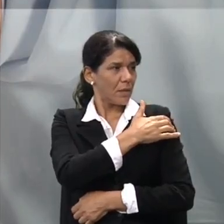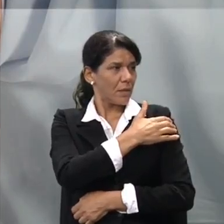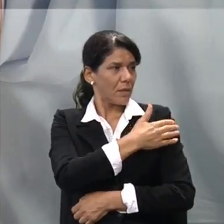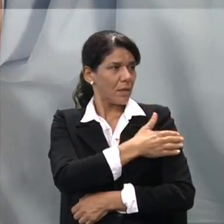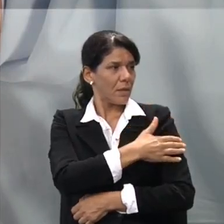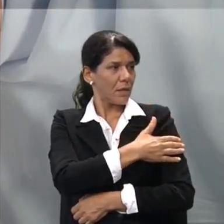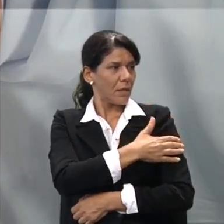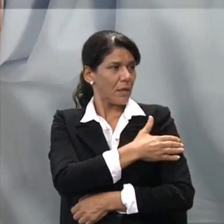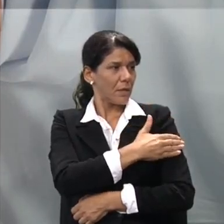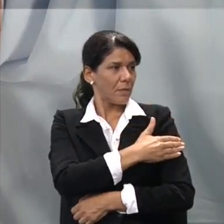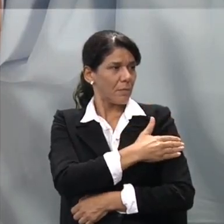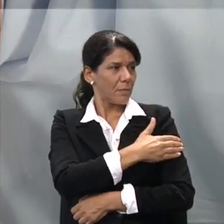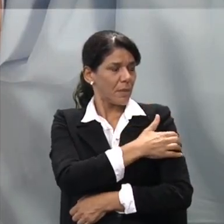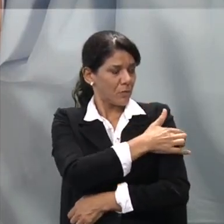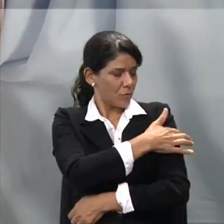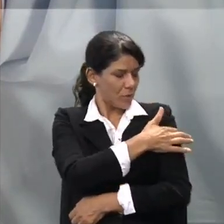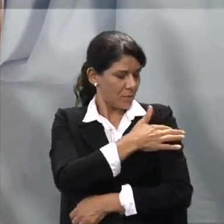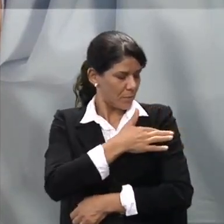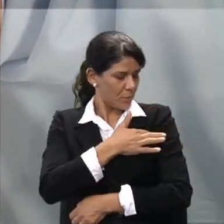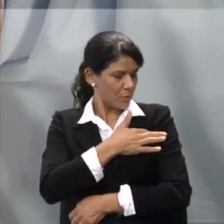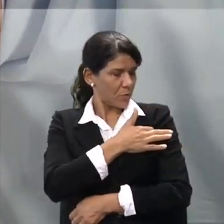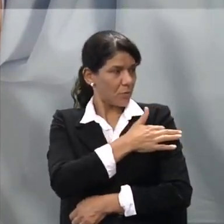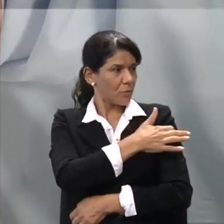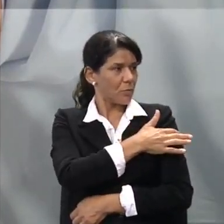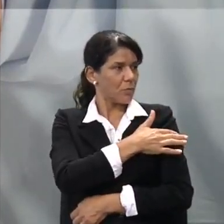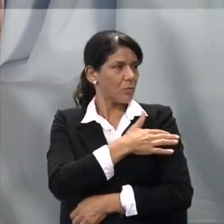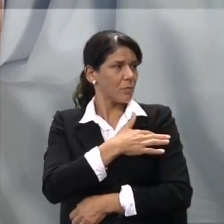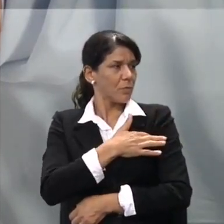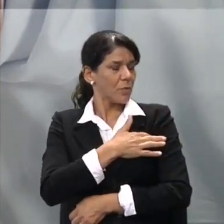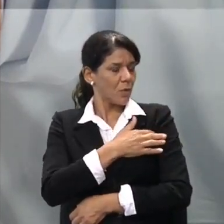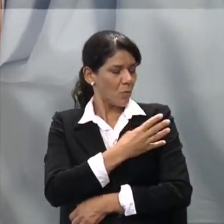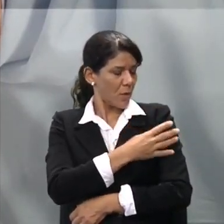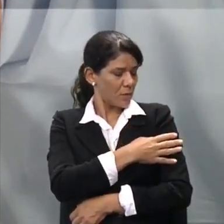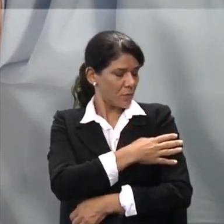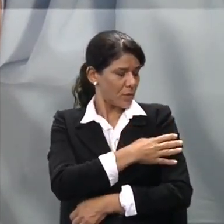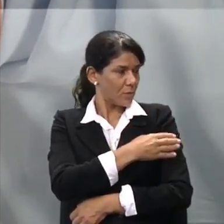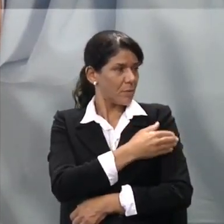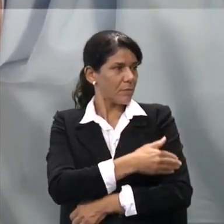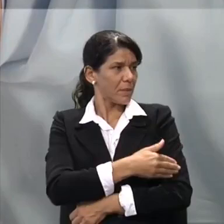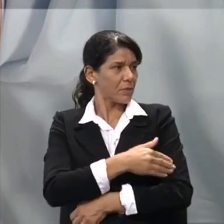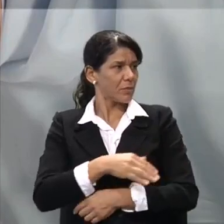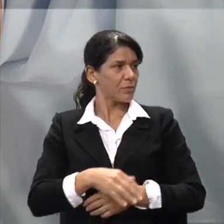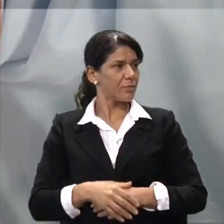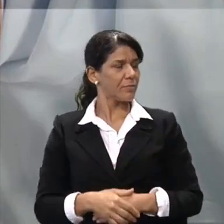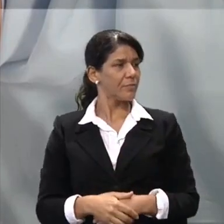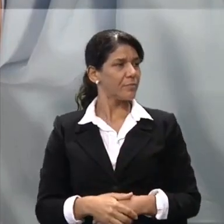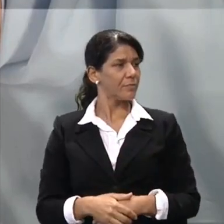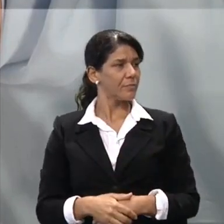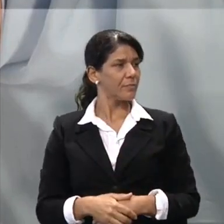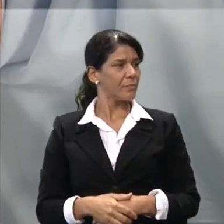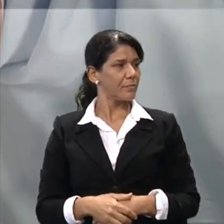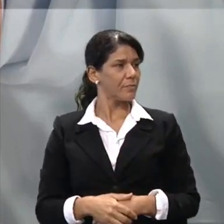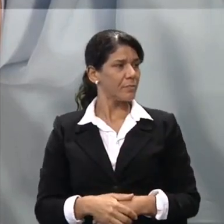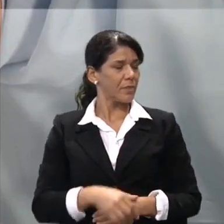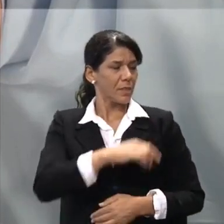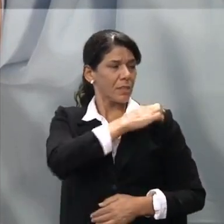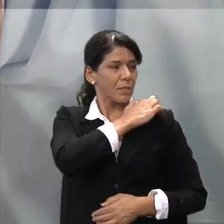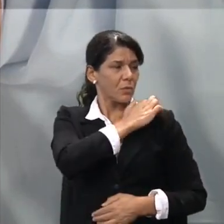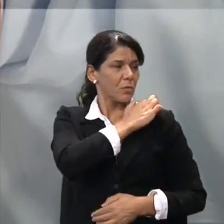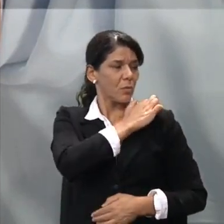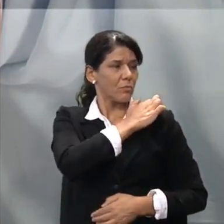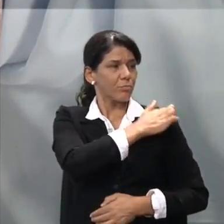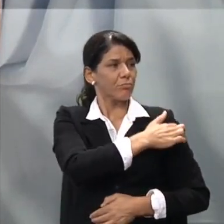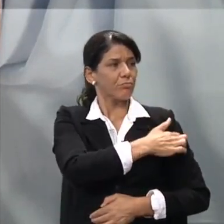da apófise, né, da projeção óssea aqui da extremidade do ombro, tá? Que é o final da espinha